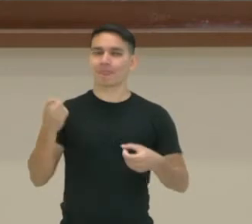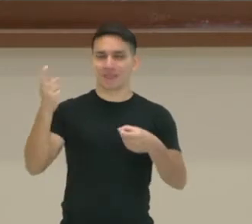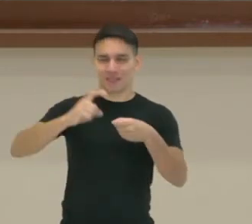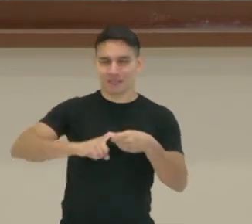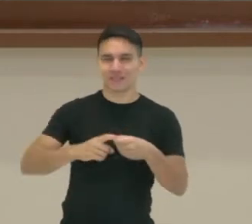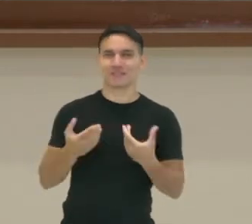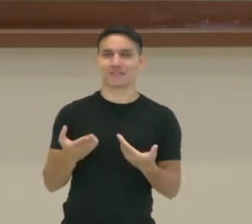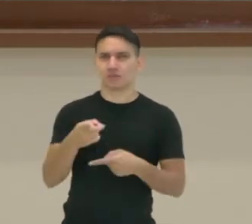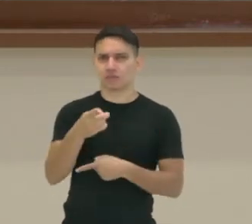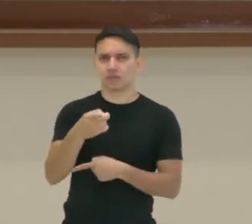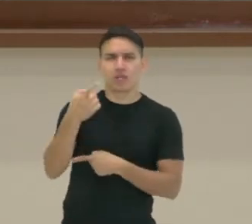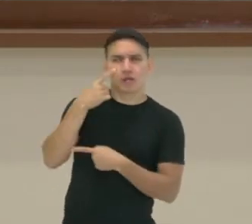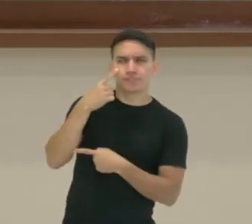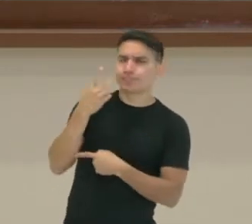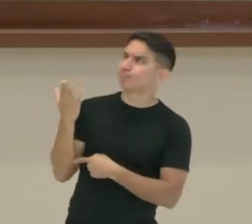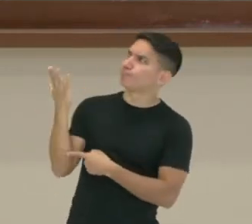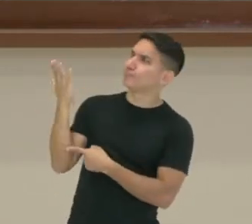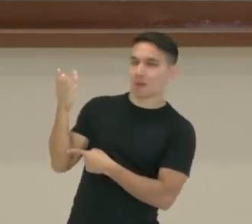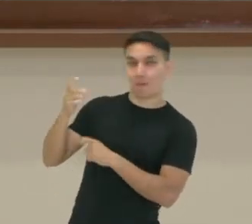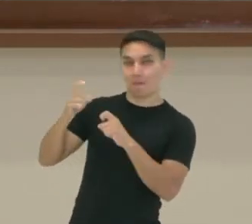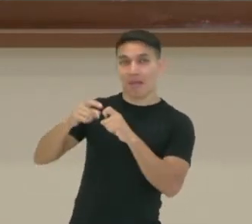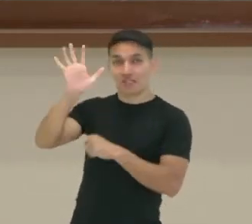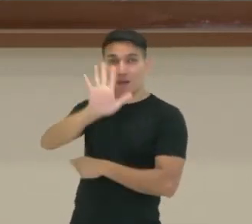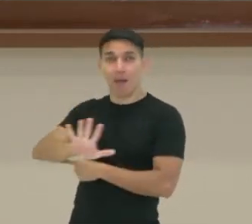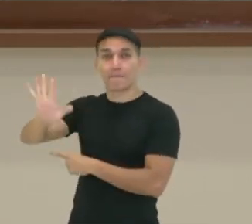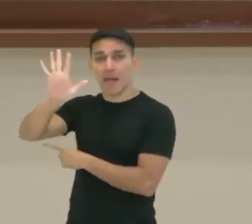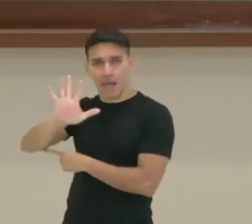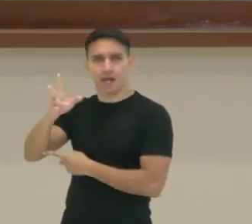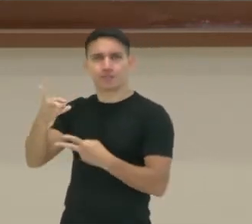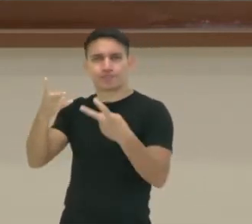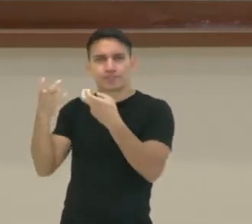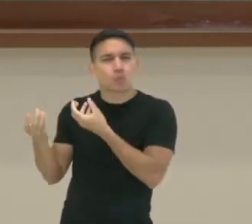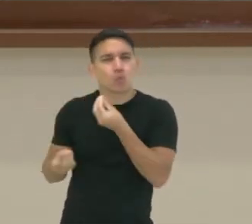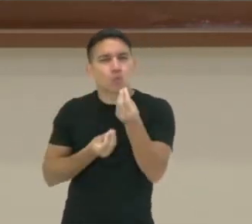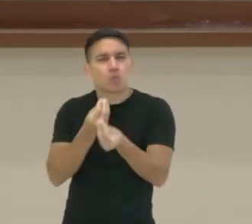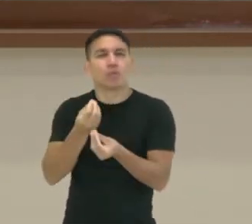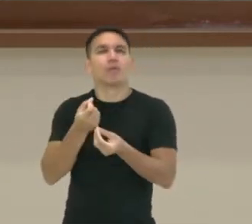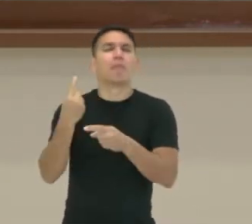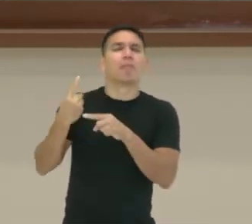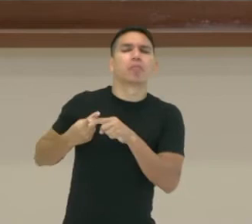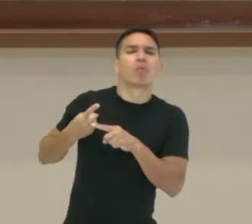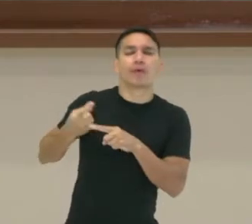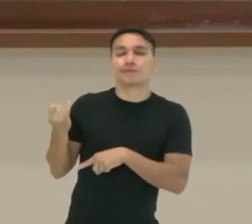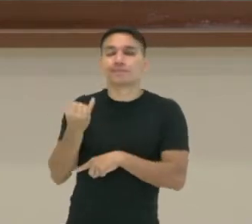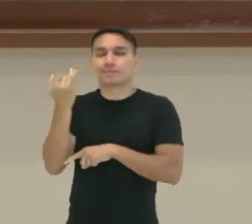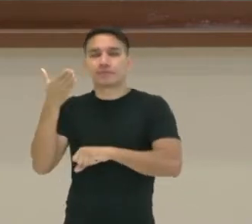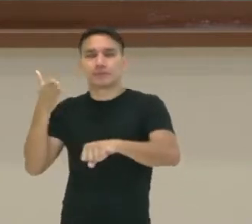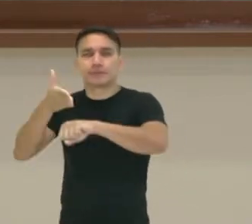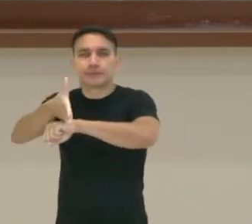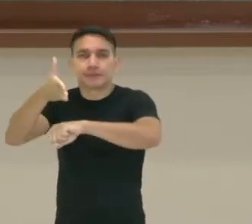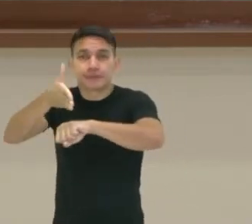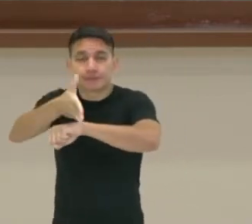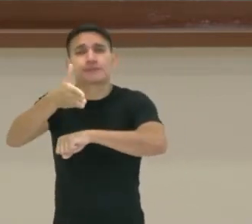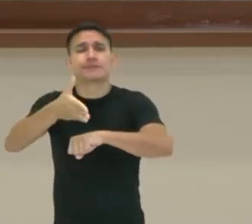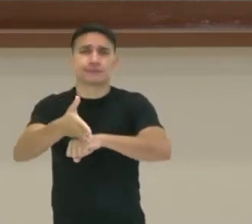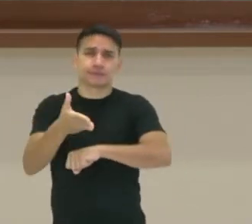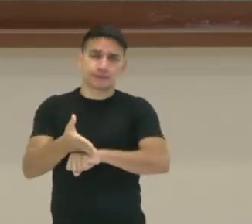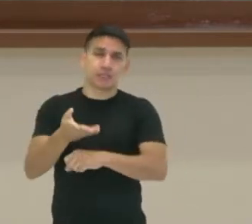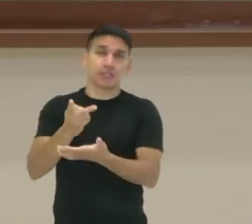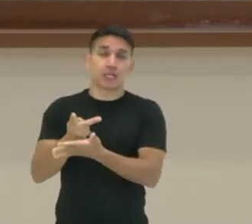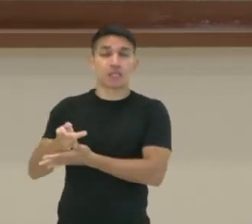Voltamos. Olhou bem o médico da imagem? Olhou. Então, por que é importante visitar